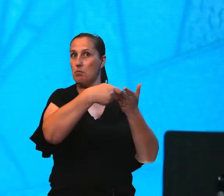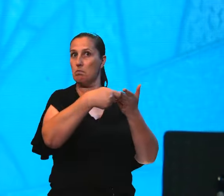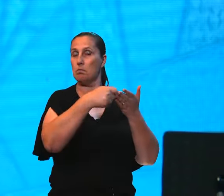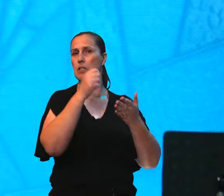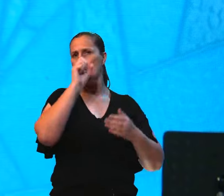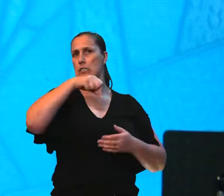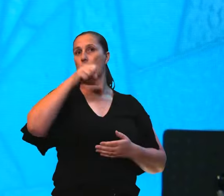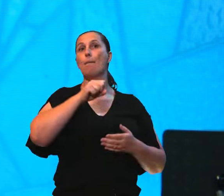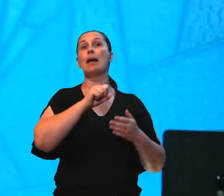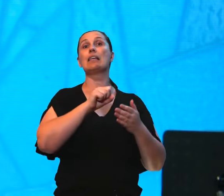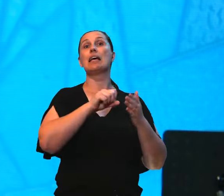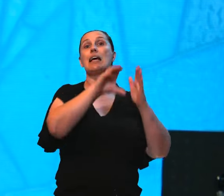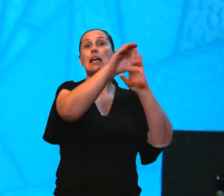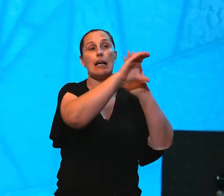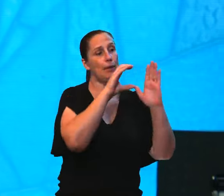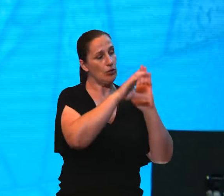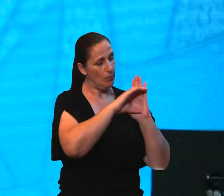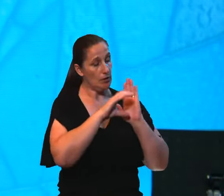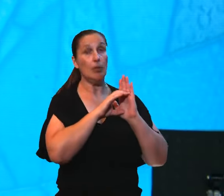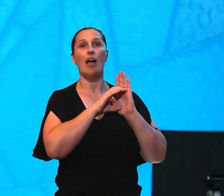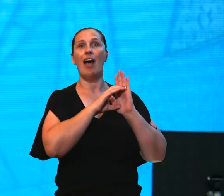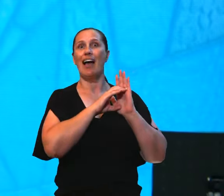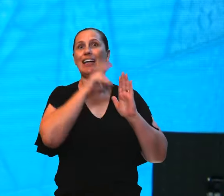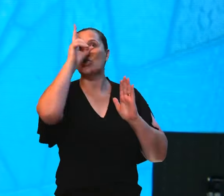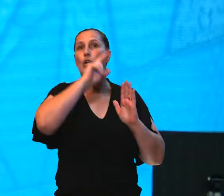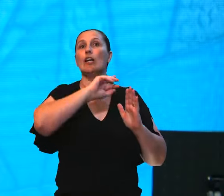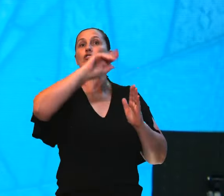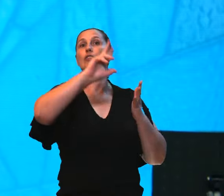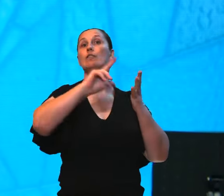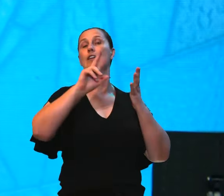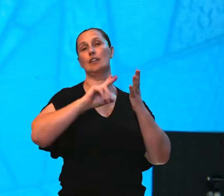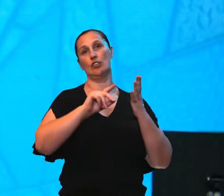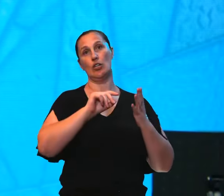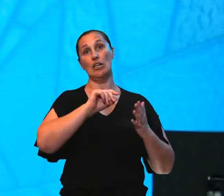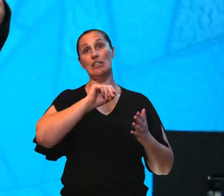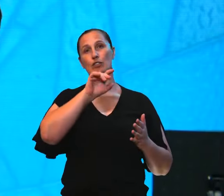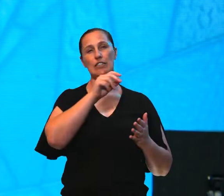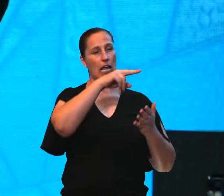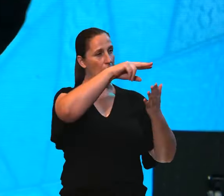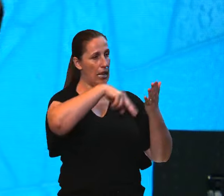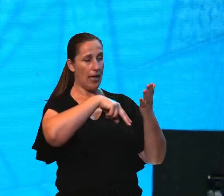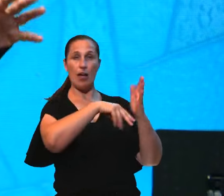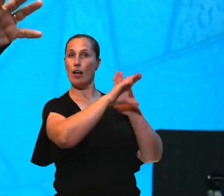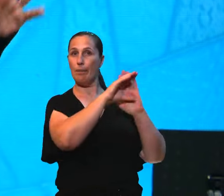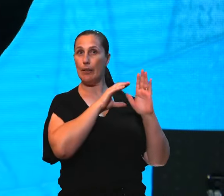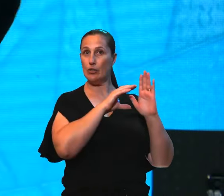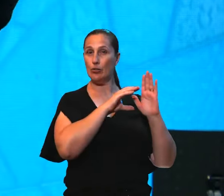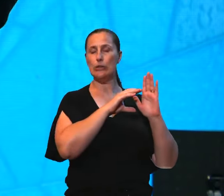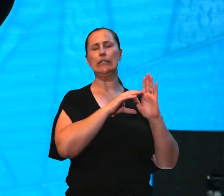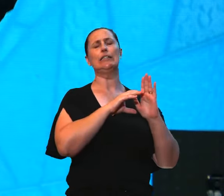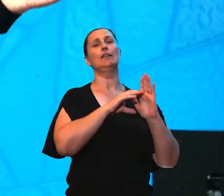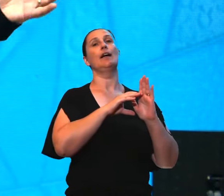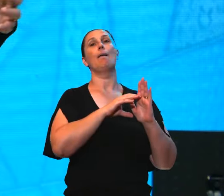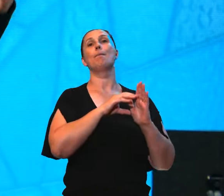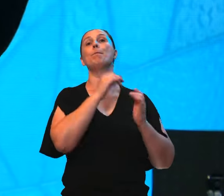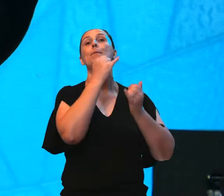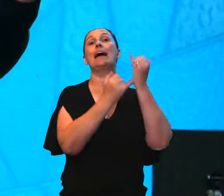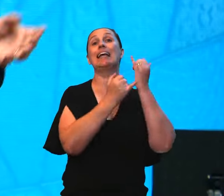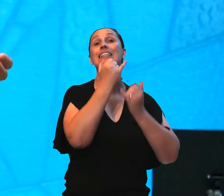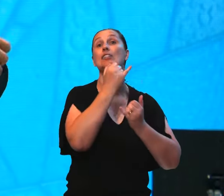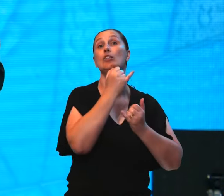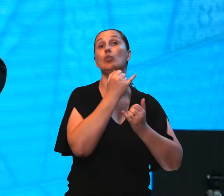é que cada capítulo é uma história independente e a Ma então se você lê um um capítulo qualquer um não precisa nem ler em ordem você já lê um livro inteiro aí você